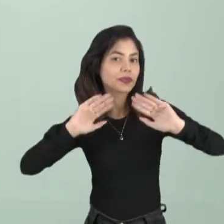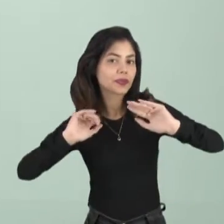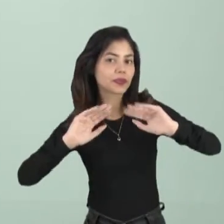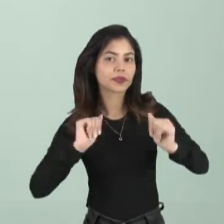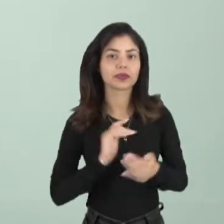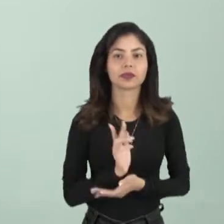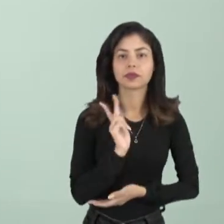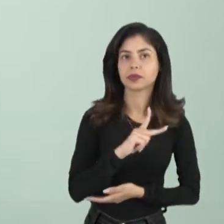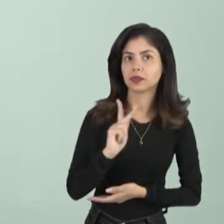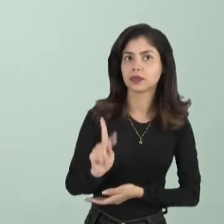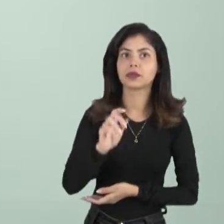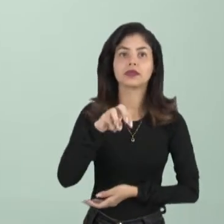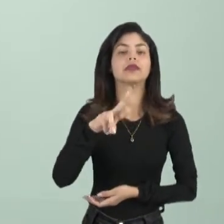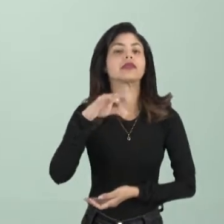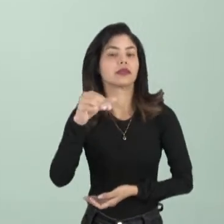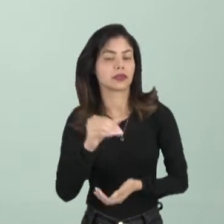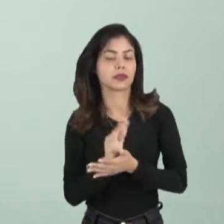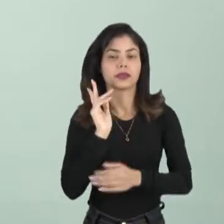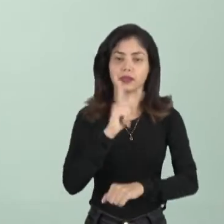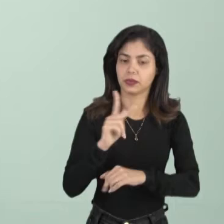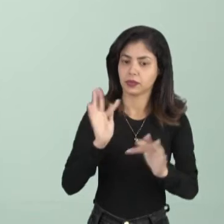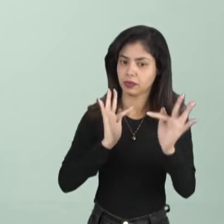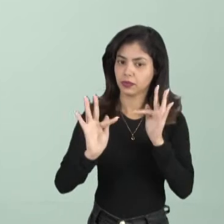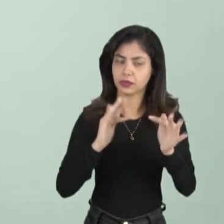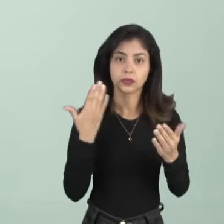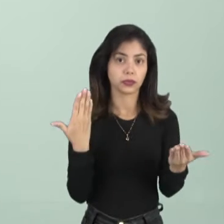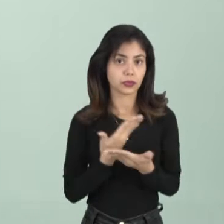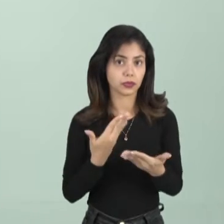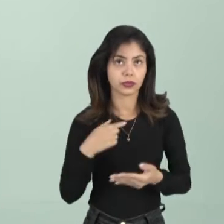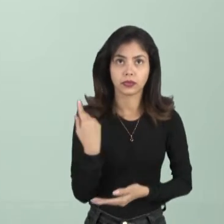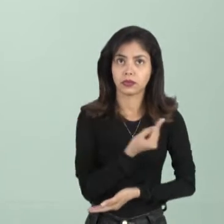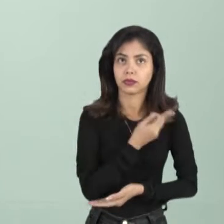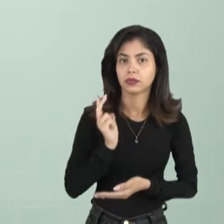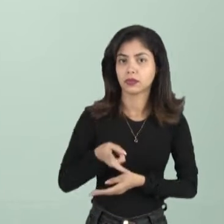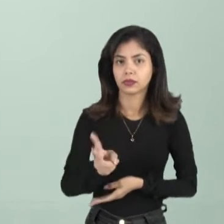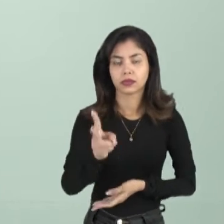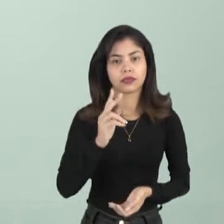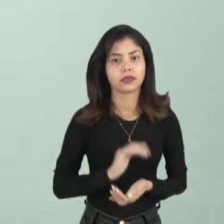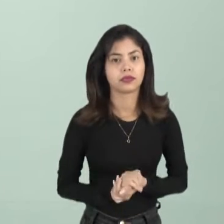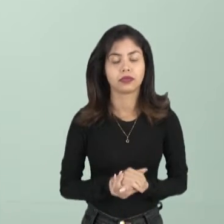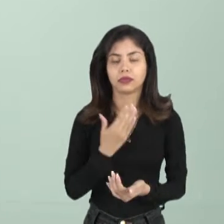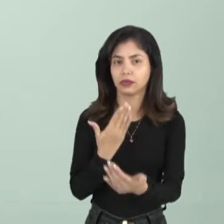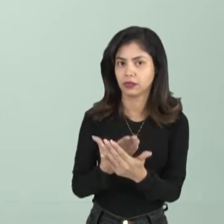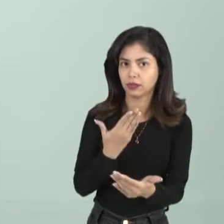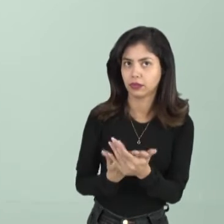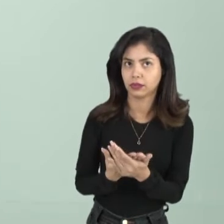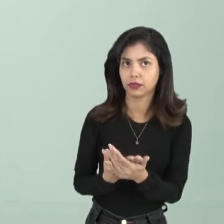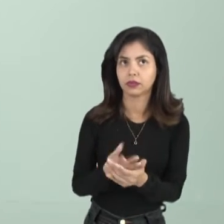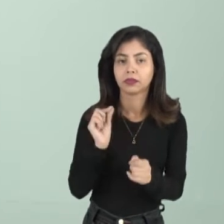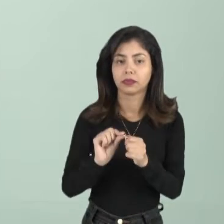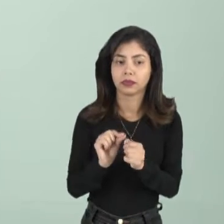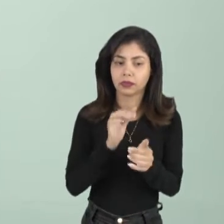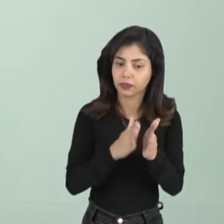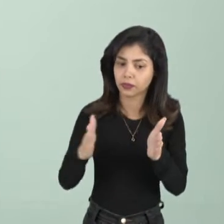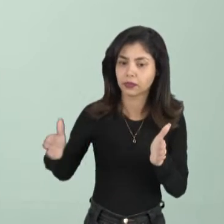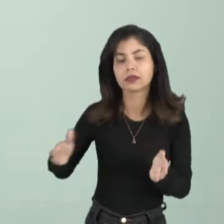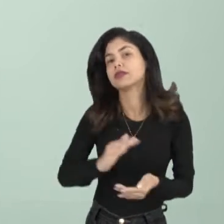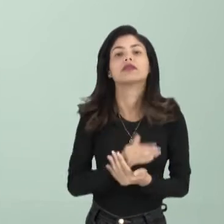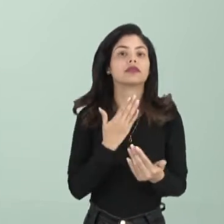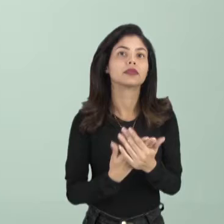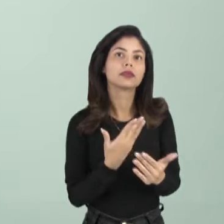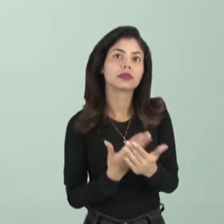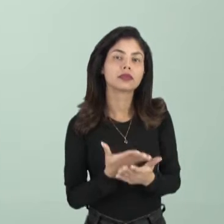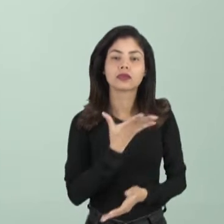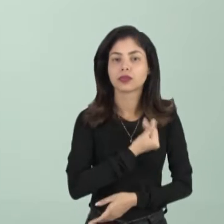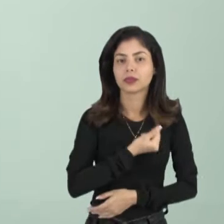Olá pessoal, eu sou o professor Márcio, professor de Física do Estado. Hoje nós vamos continuar um estudo que já está sendo feito aí ao longo do ano. Essa é a